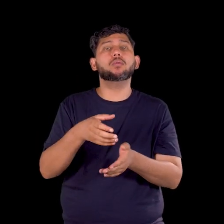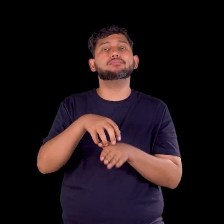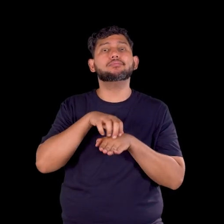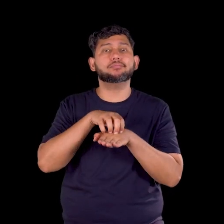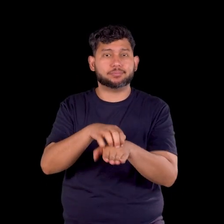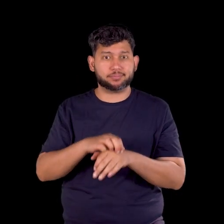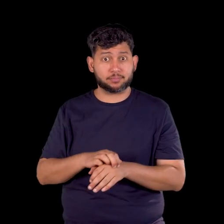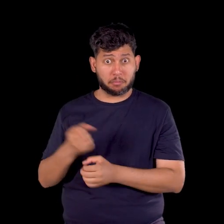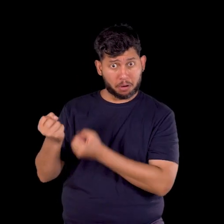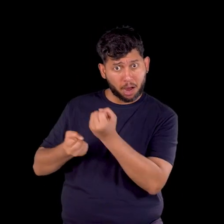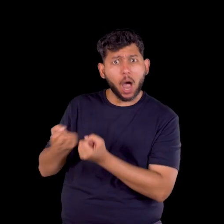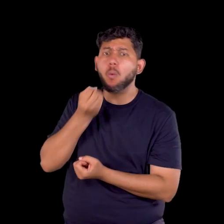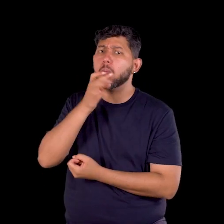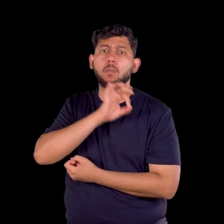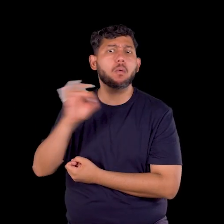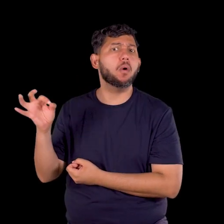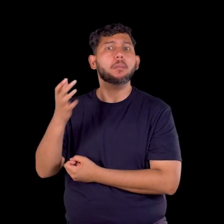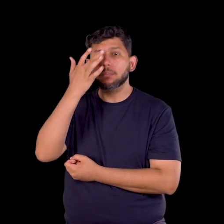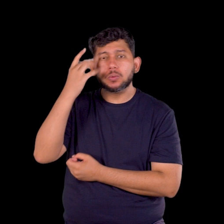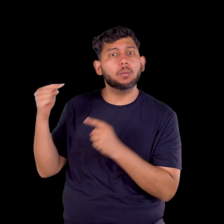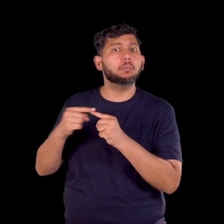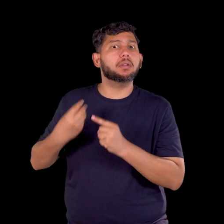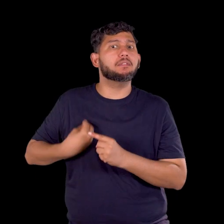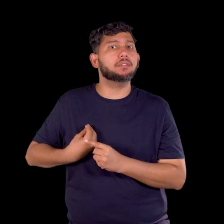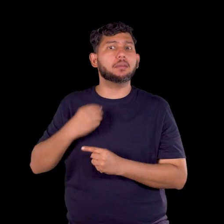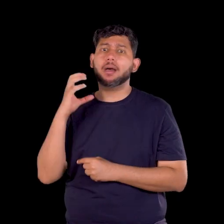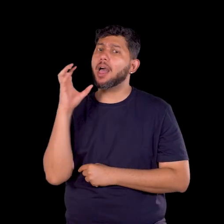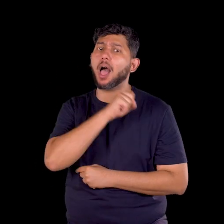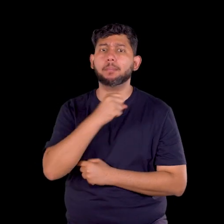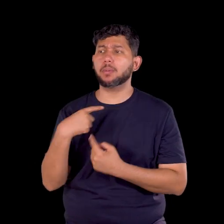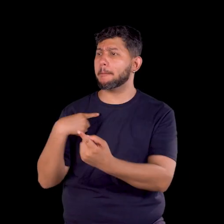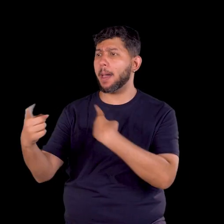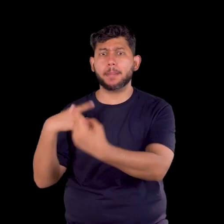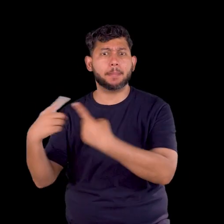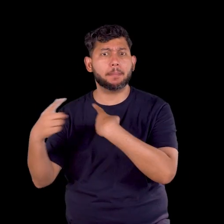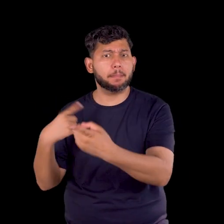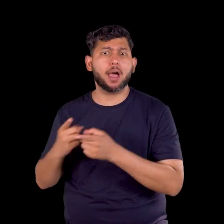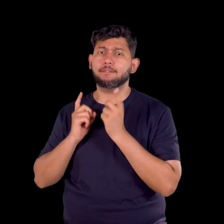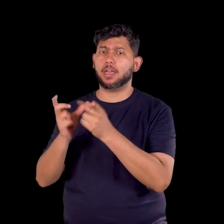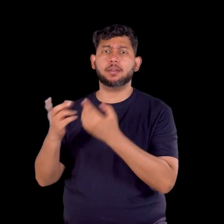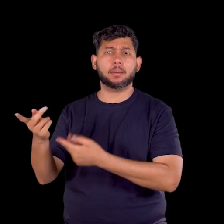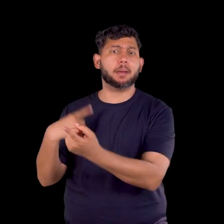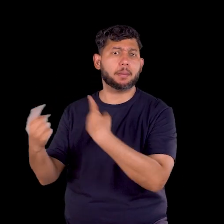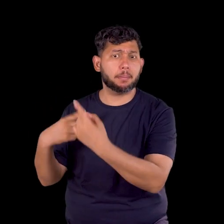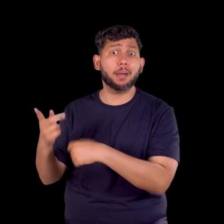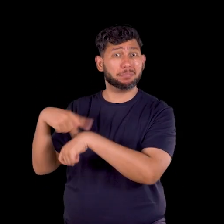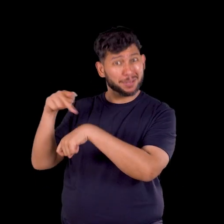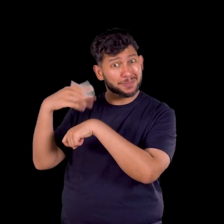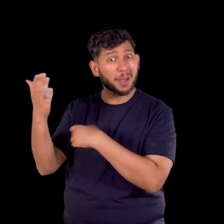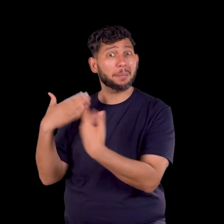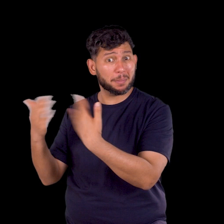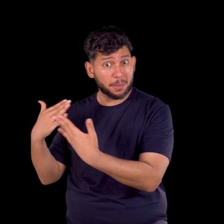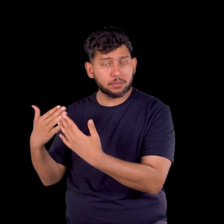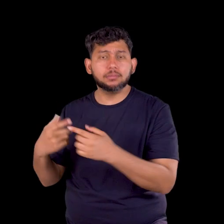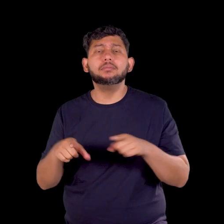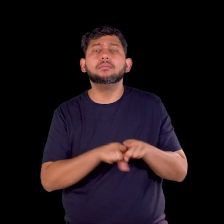representaram uma inédita aceleração do ritmo da vida das pessoas e maior agilidade nas trocas comerciais entre os países. Os